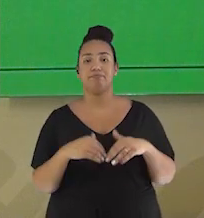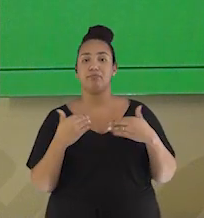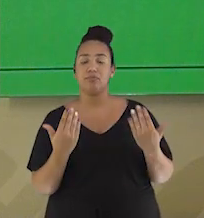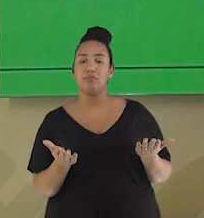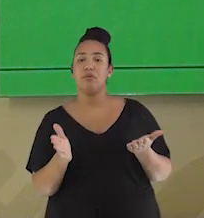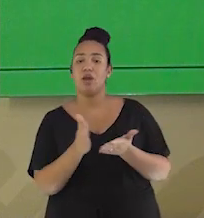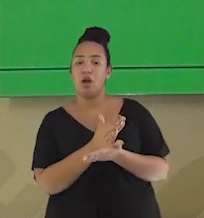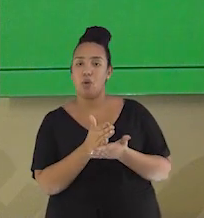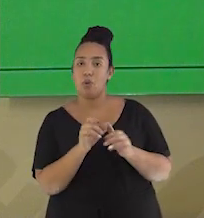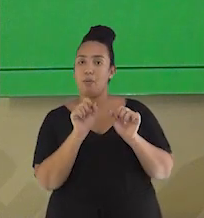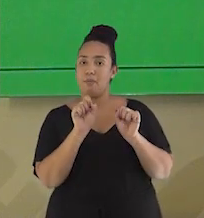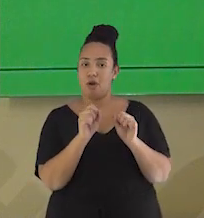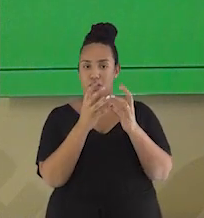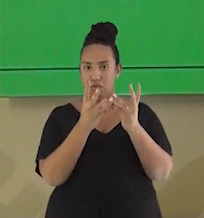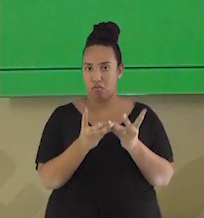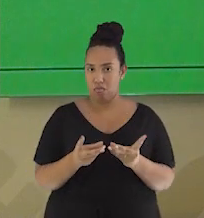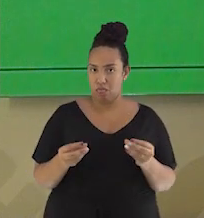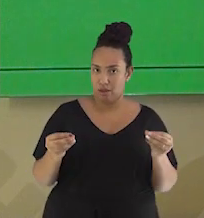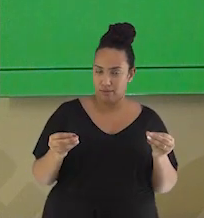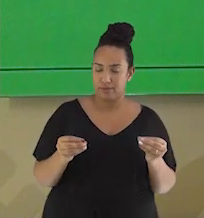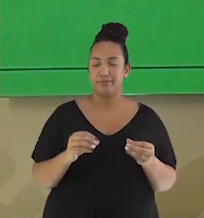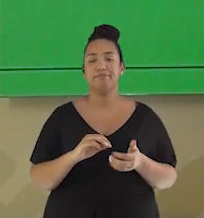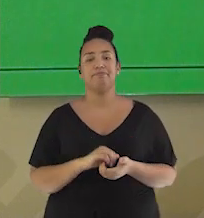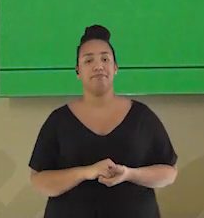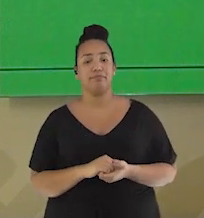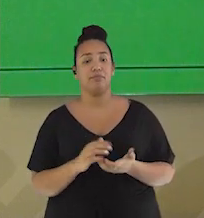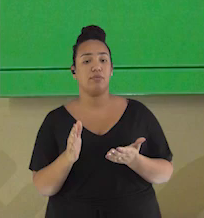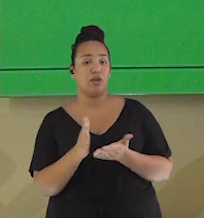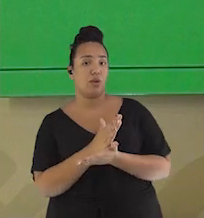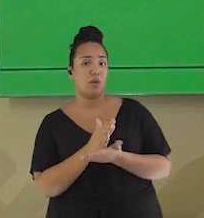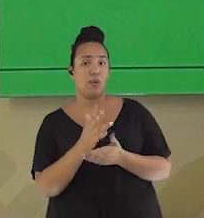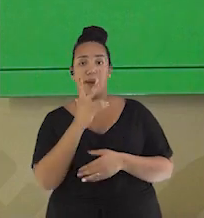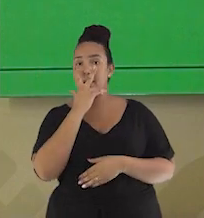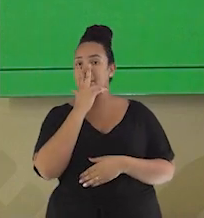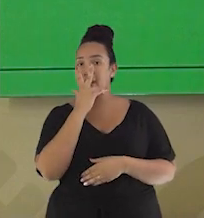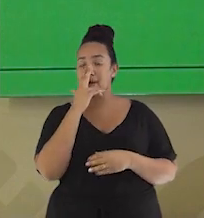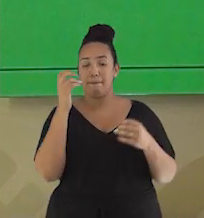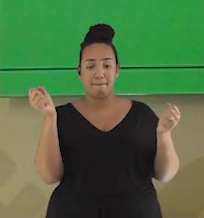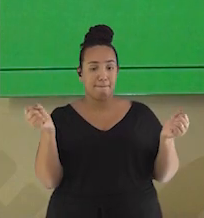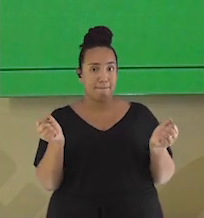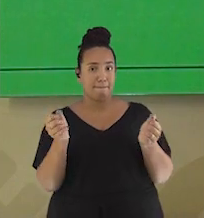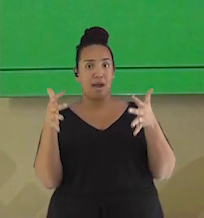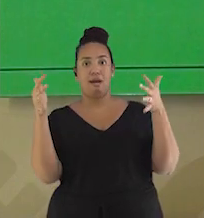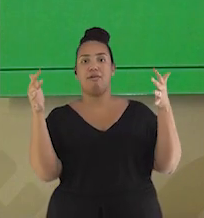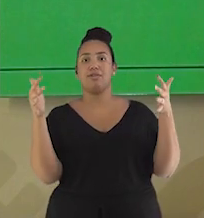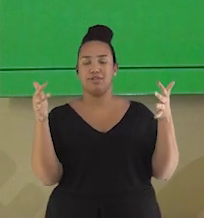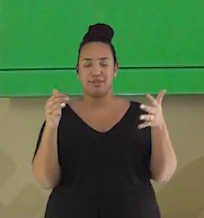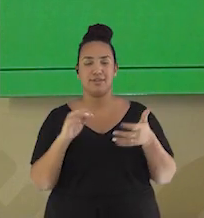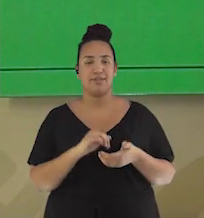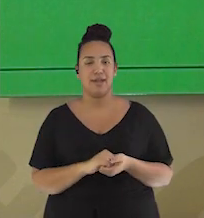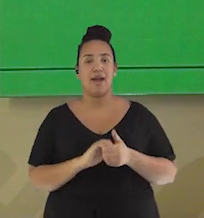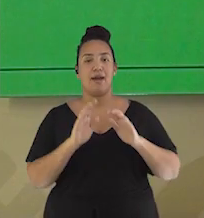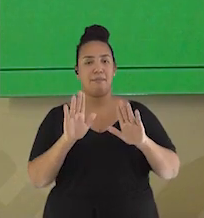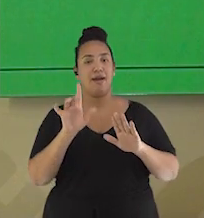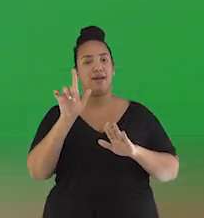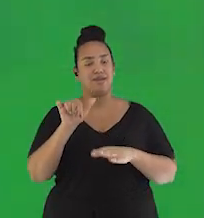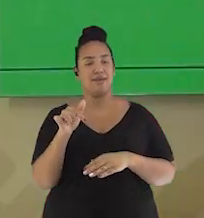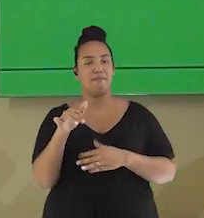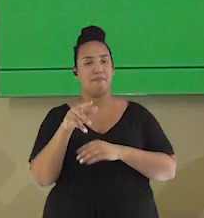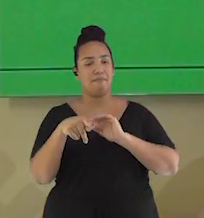podemos desfazer, outras não. Algumas até parecem mágica, não é? Mas tudo isso é